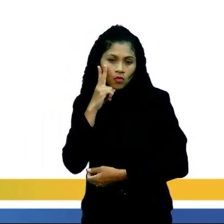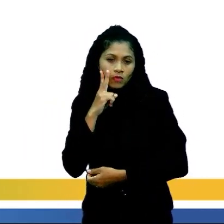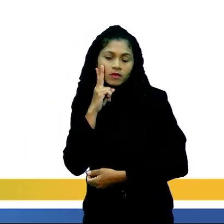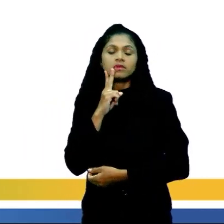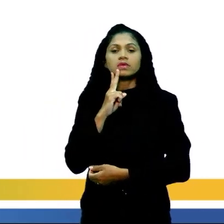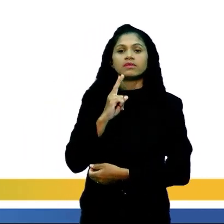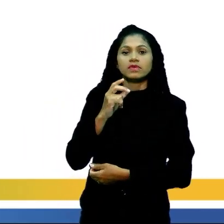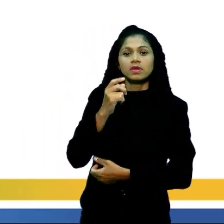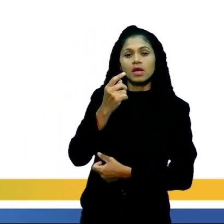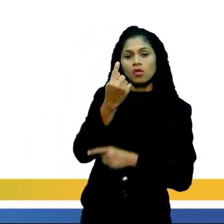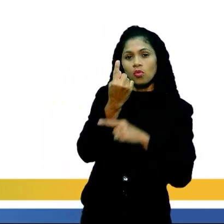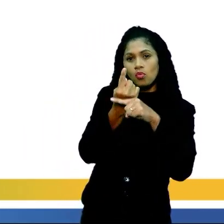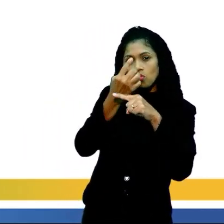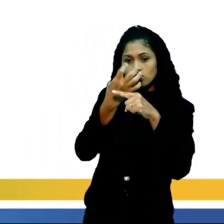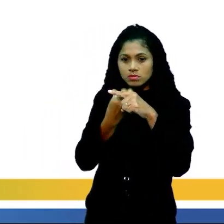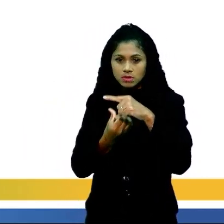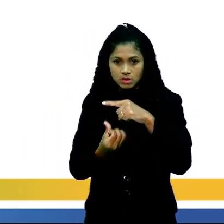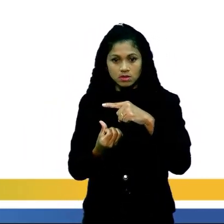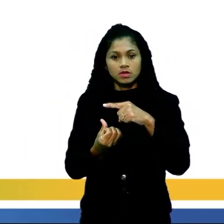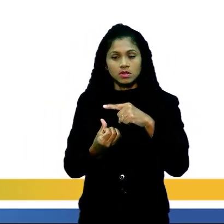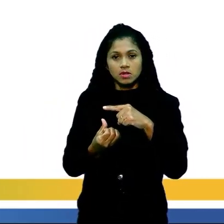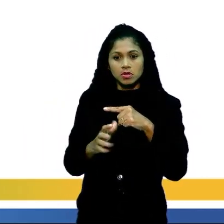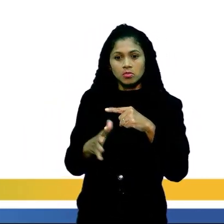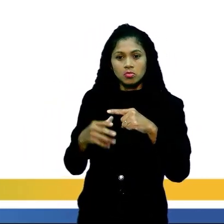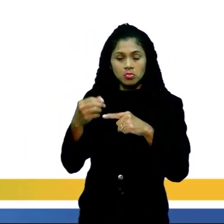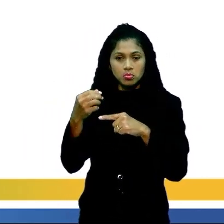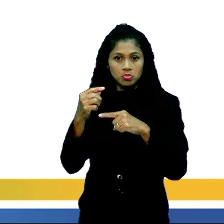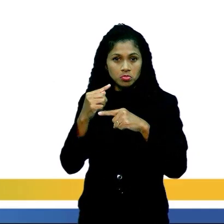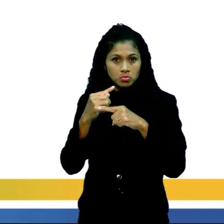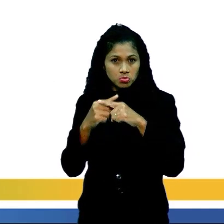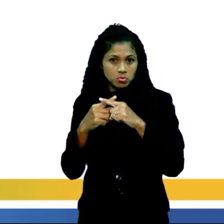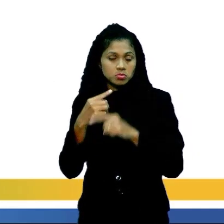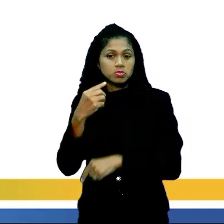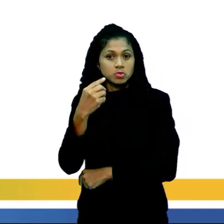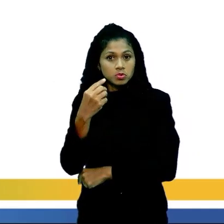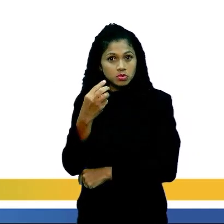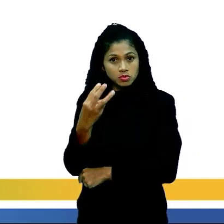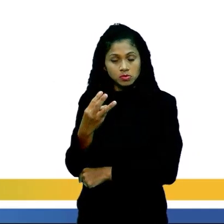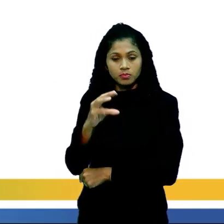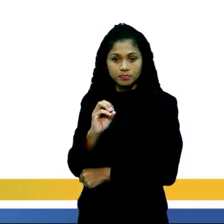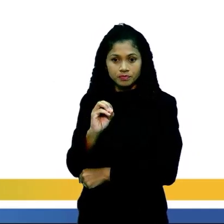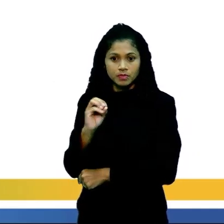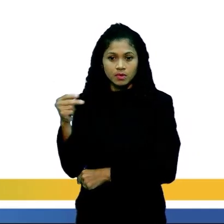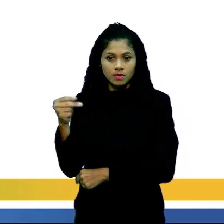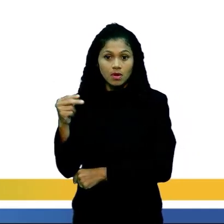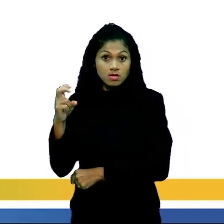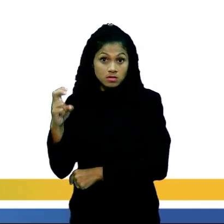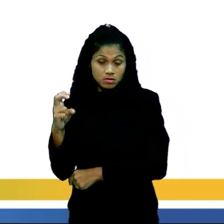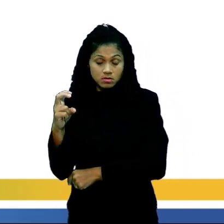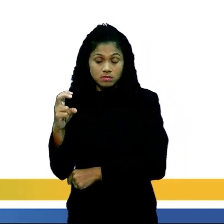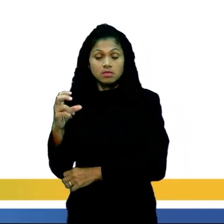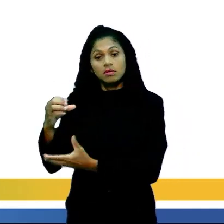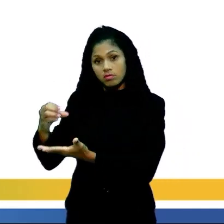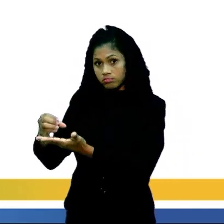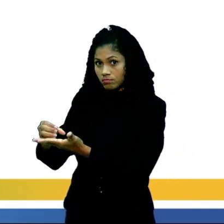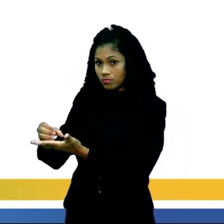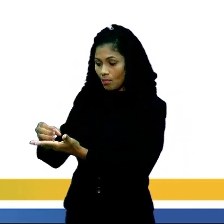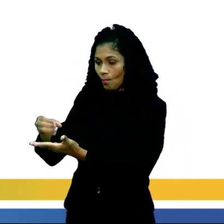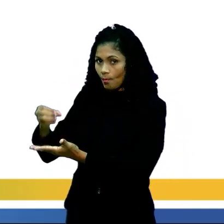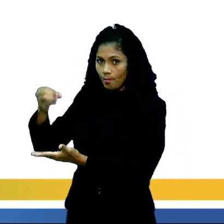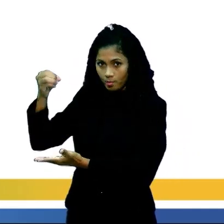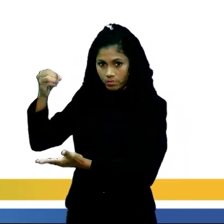vezes 30, que é igual a 5 garrafas. A cerveja, né?